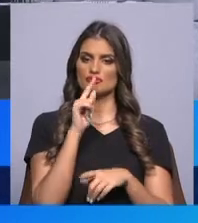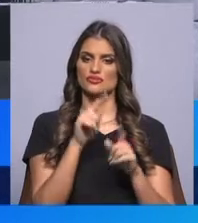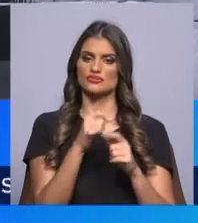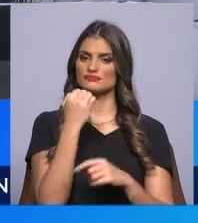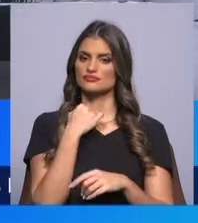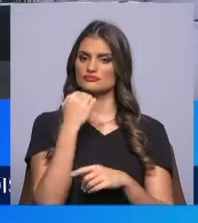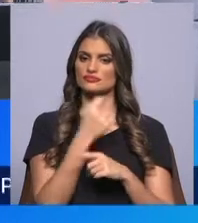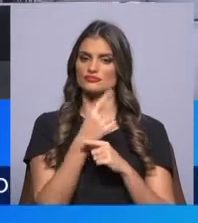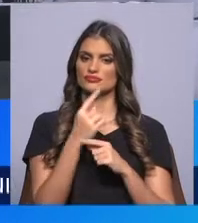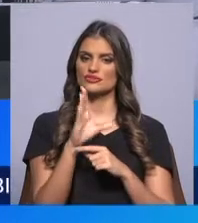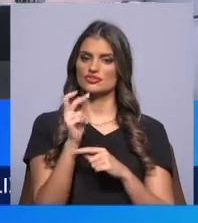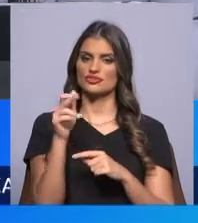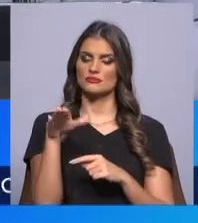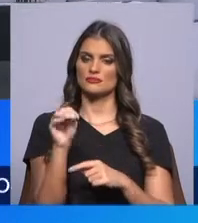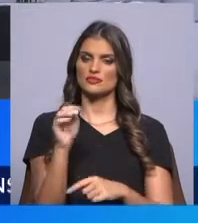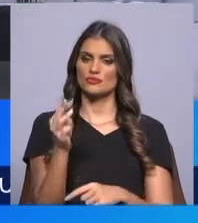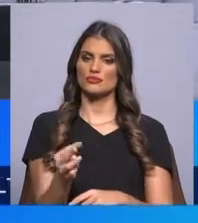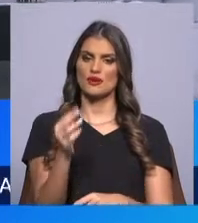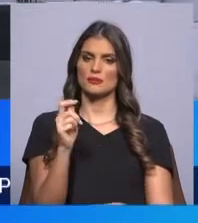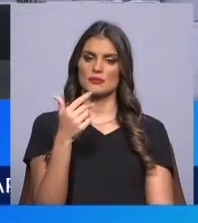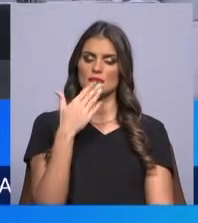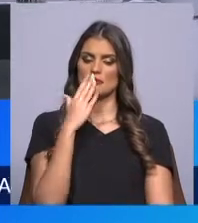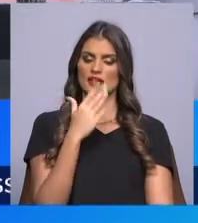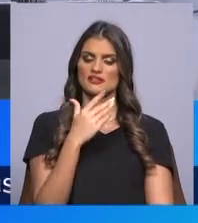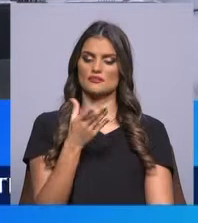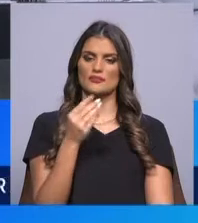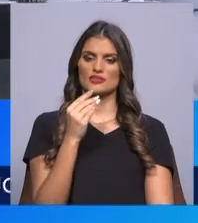satisfeitíssimos porque o James Webb parece ser melhor que aquilo que nós esperávamos. A